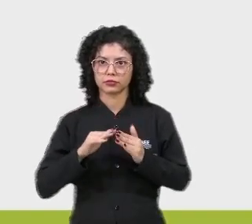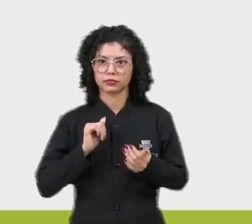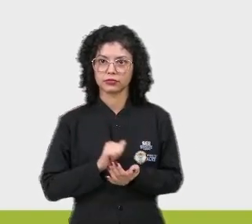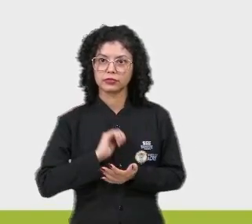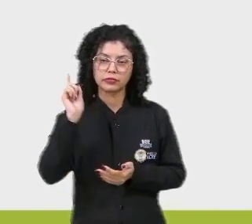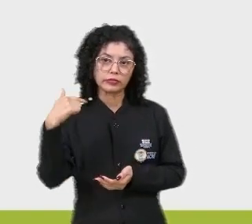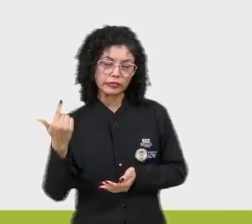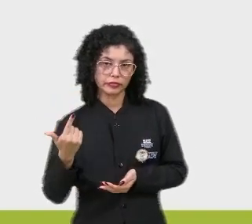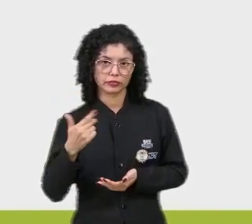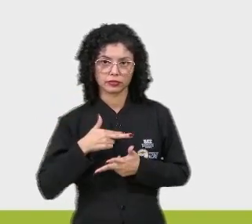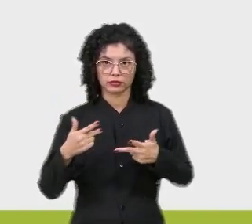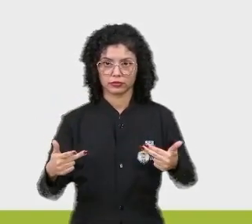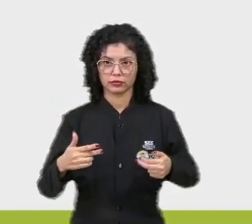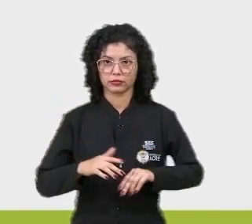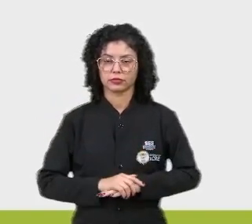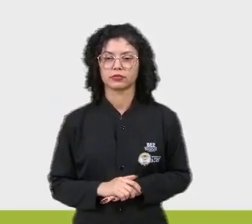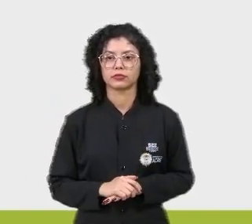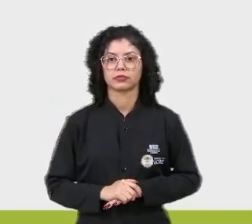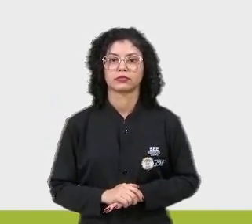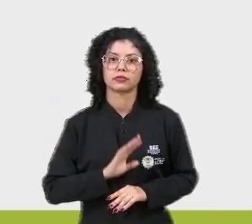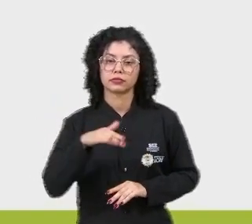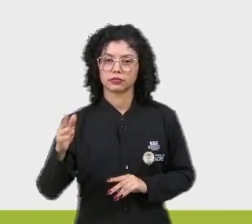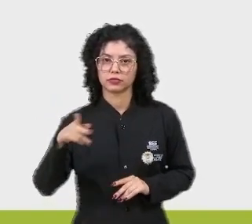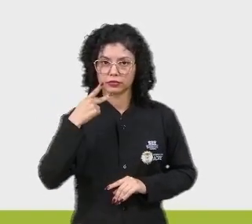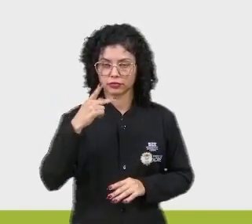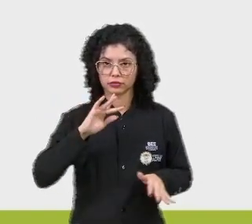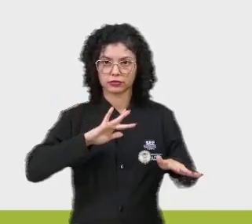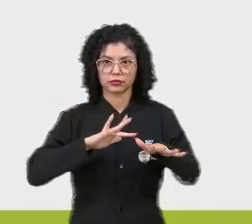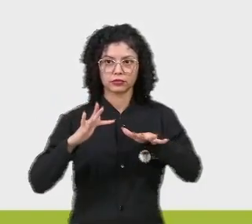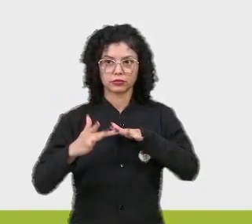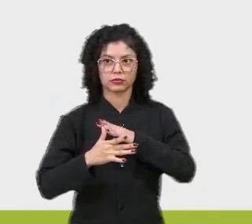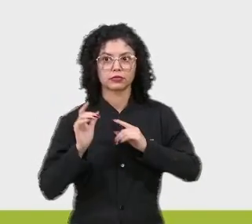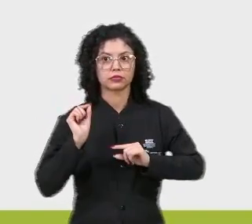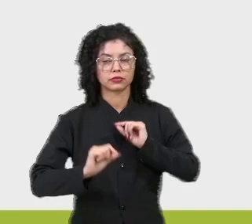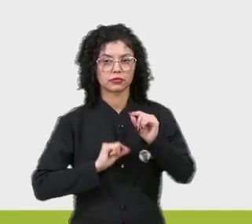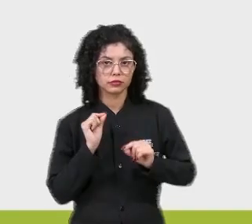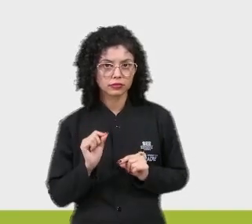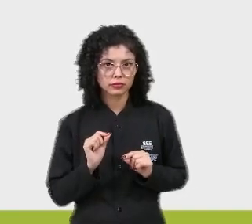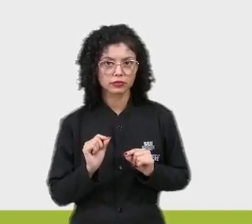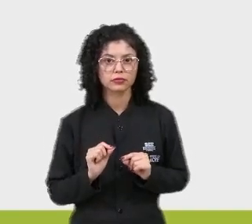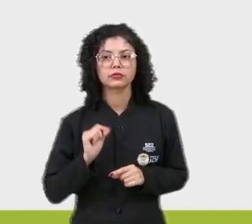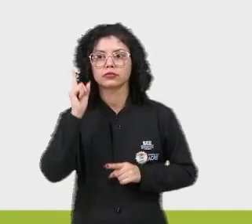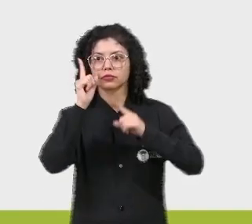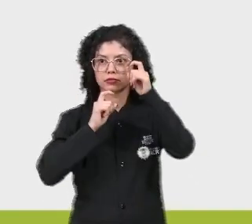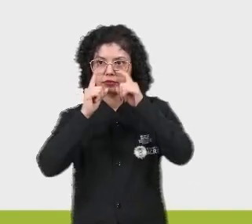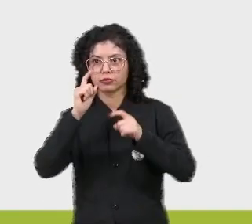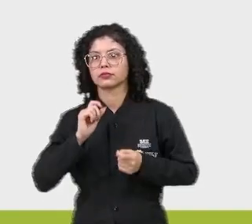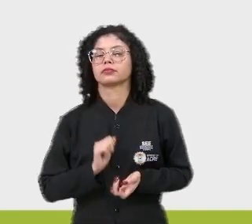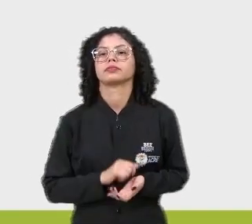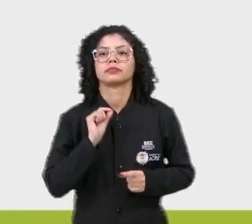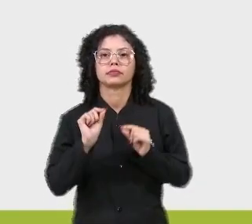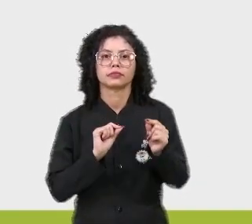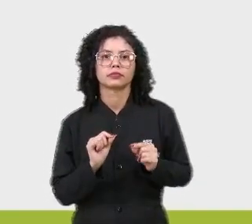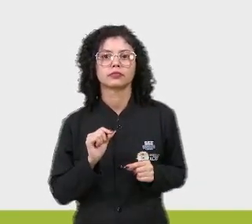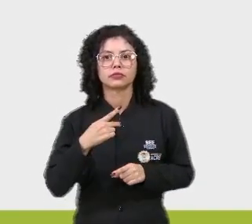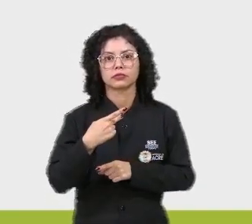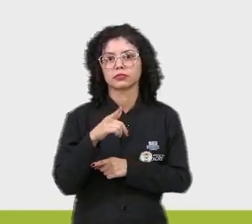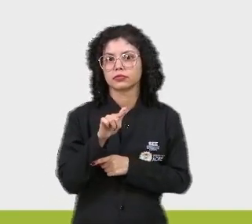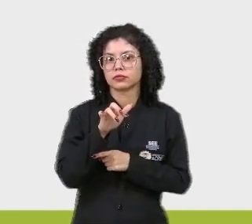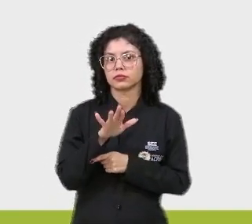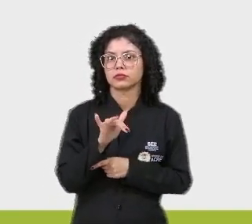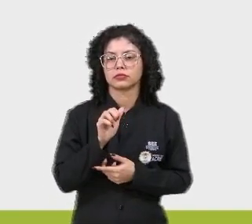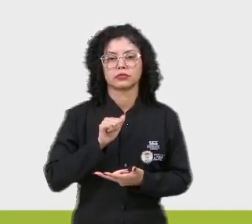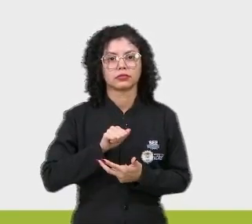casa é outra coisa quando nós falamos de rede social gente rede social é uma expressão aí polissêmica